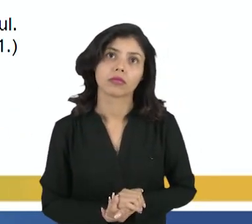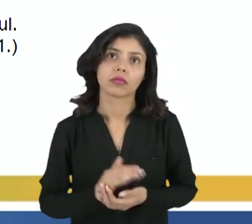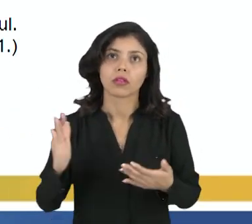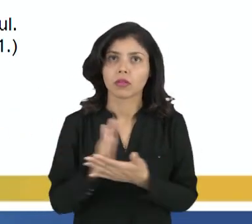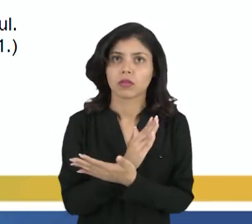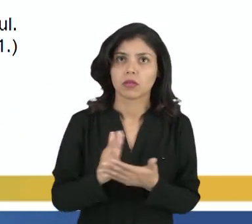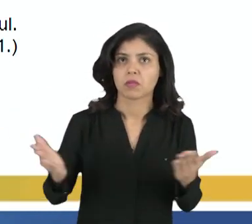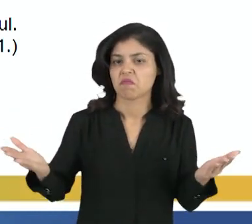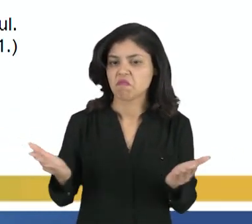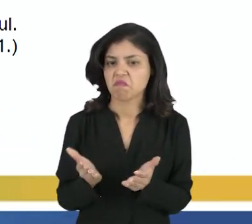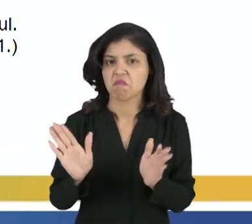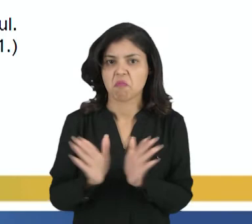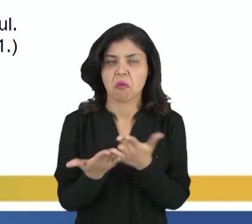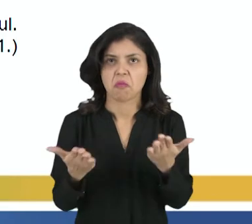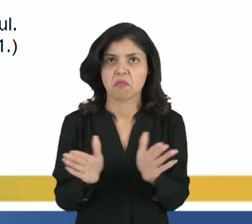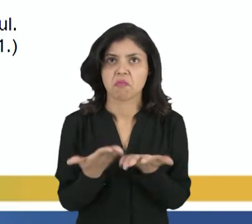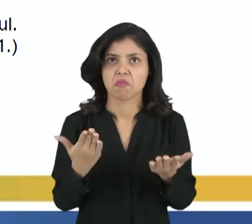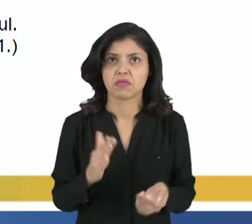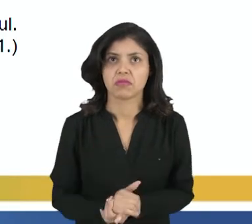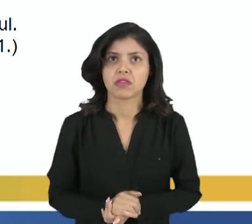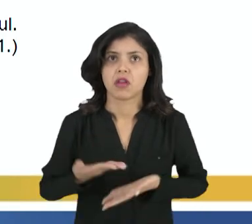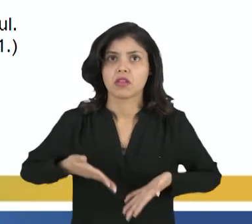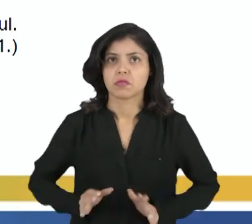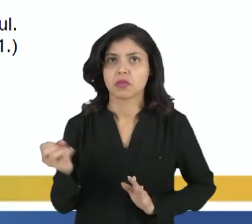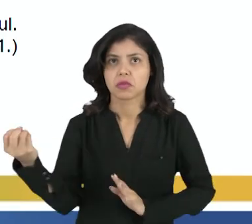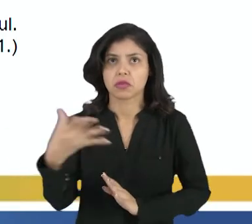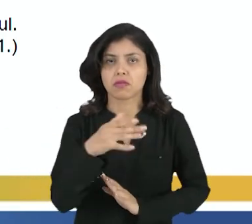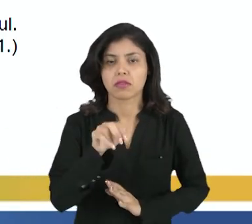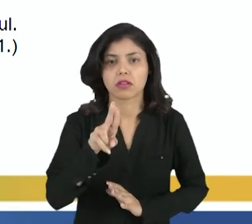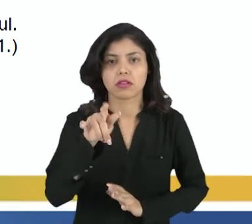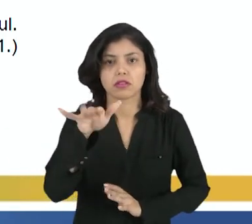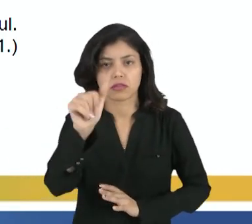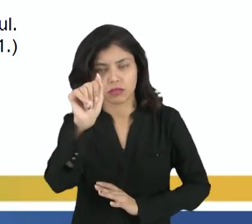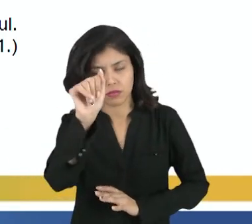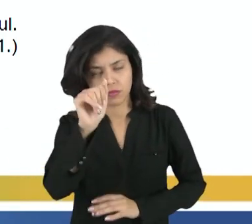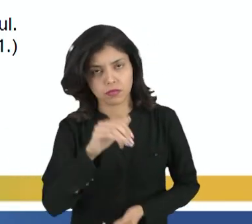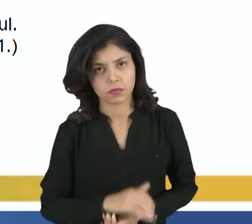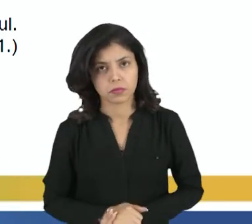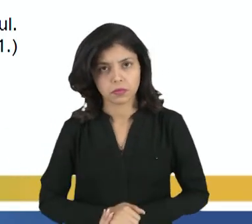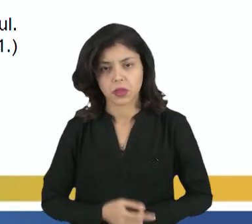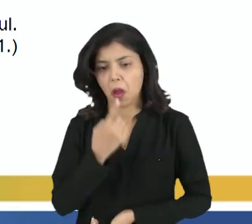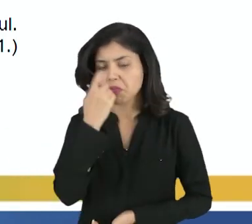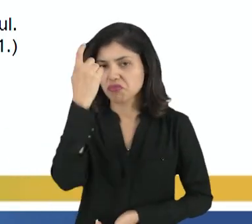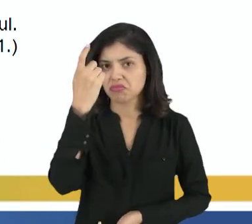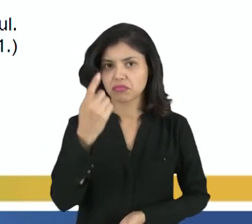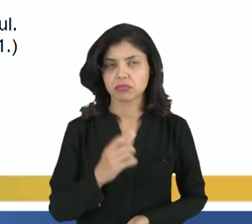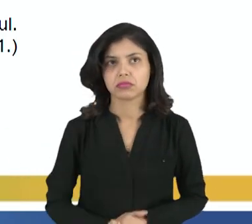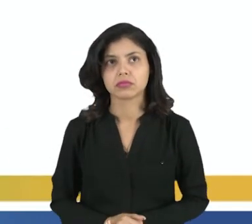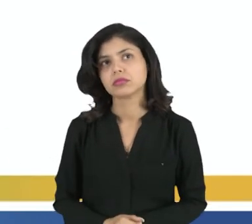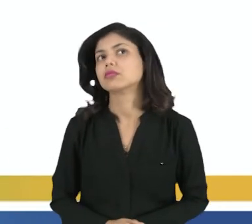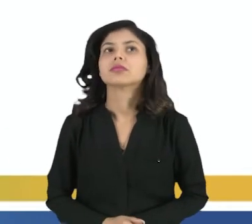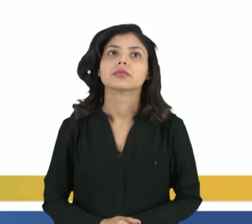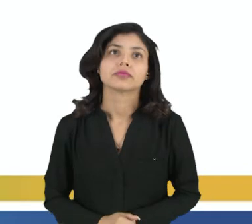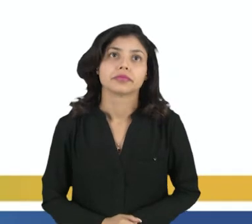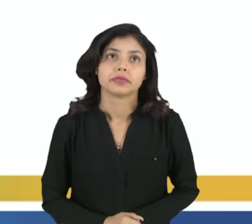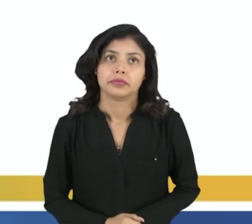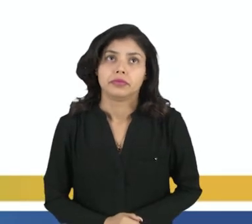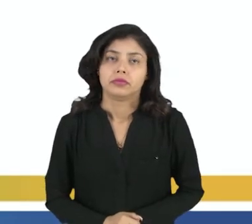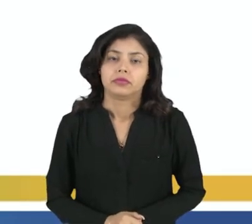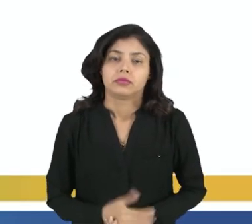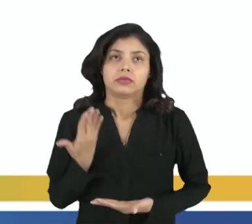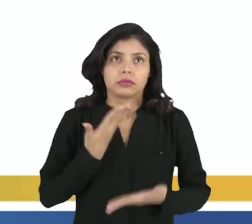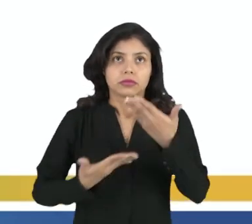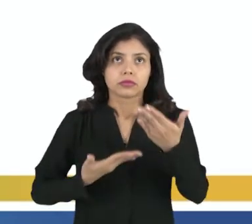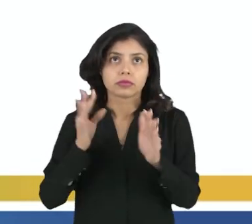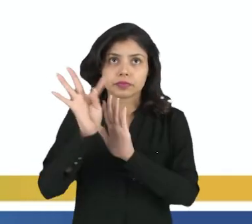outro, algo de podre, o nascimento de uma nova eugenia, tá certo? Vamos lá?